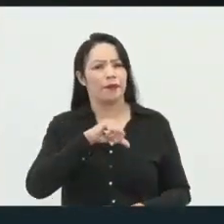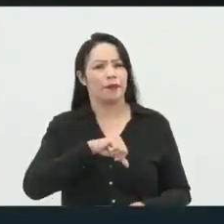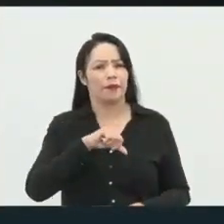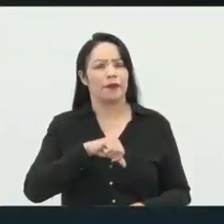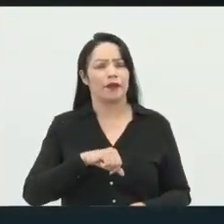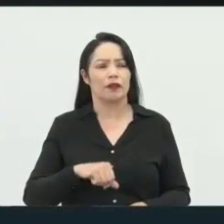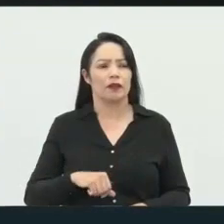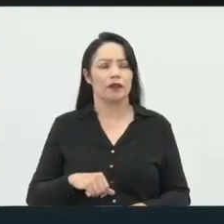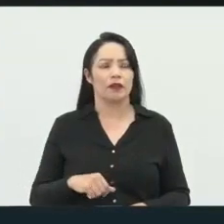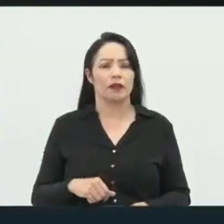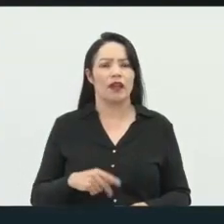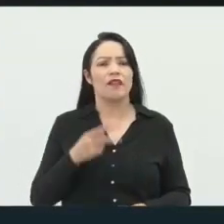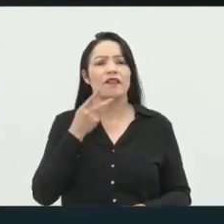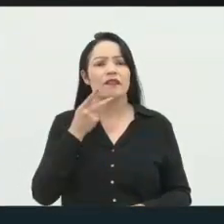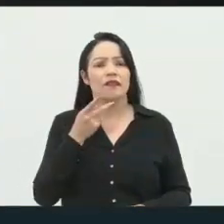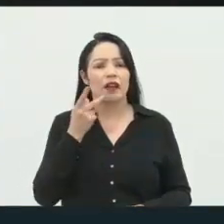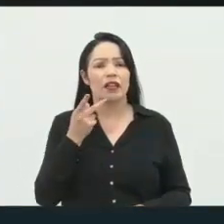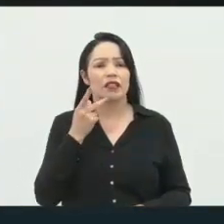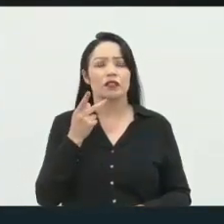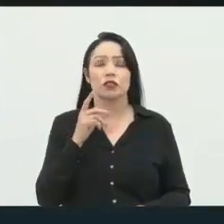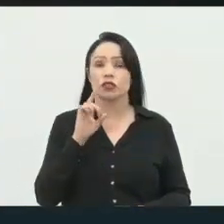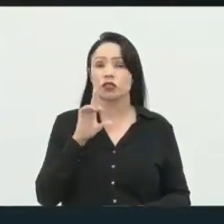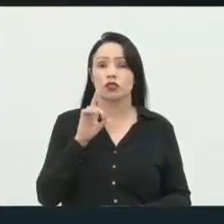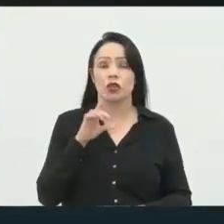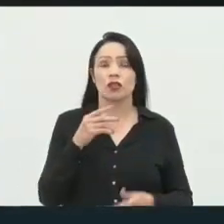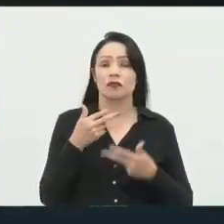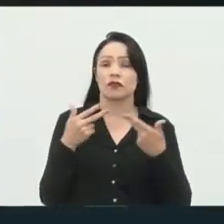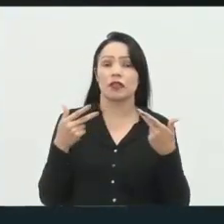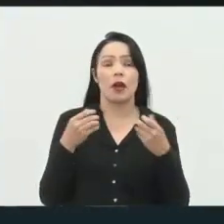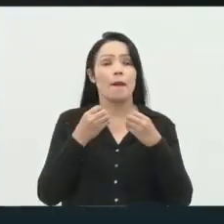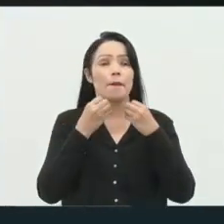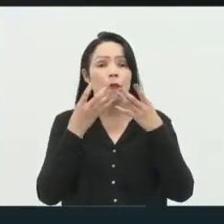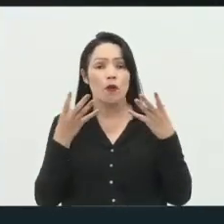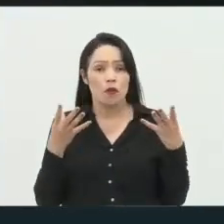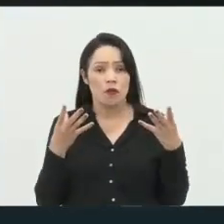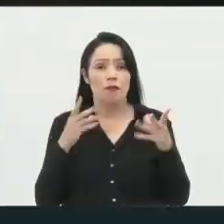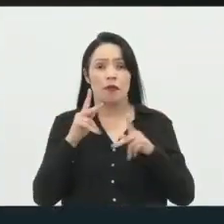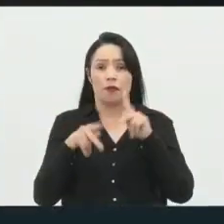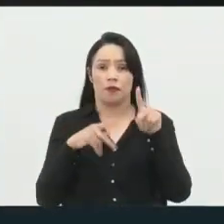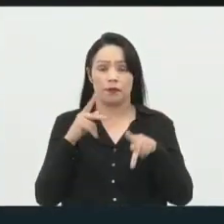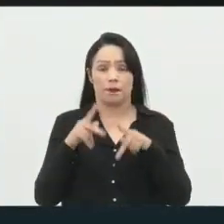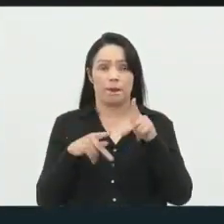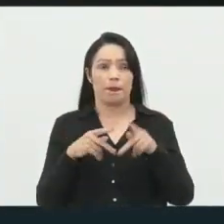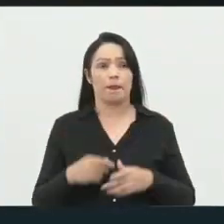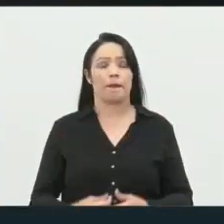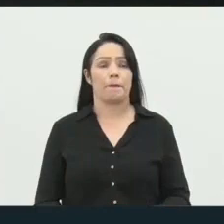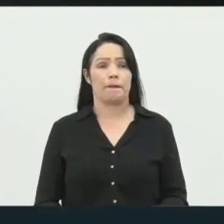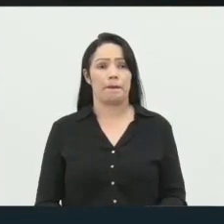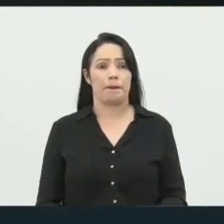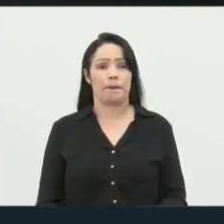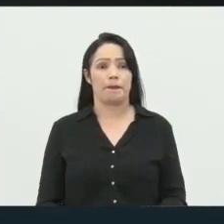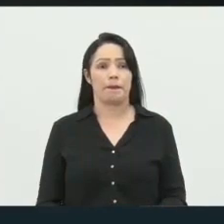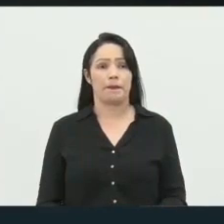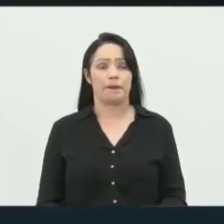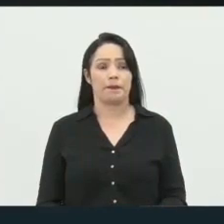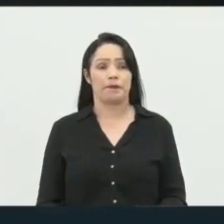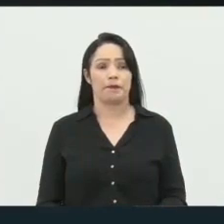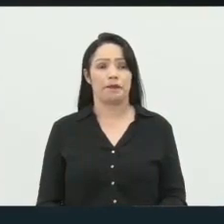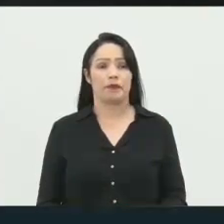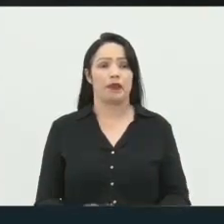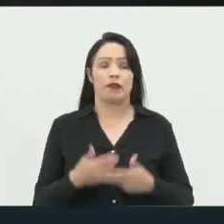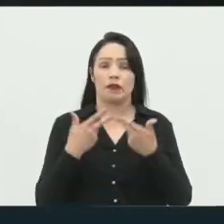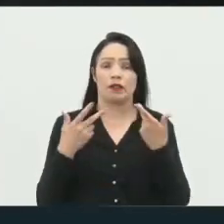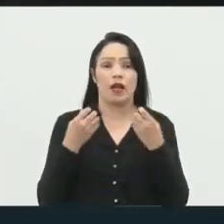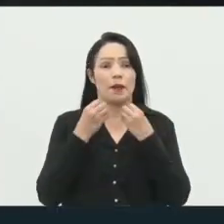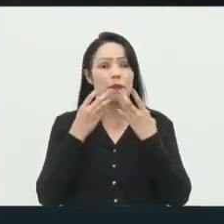coisas que estão trazendo benefício para a população para finalizar a presidente para trazer o benefício